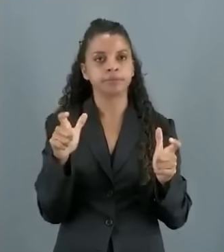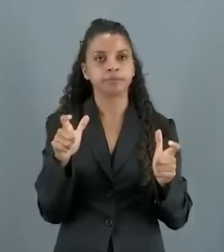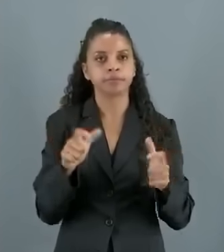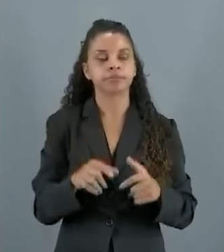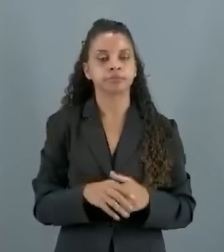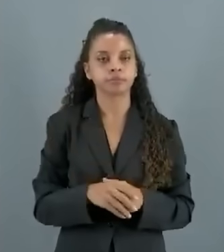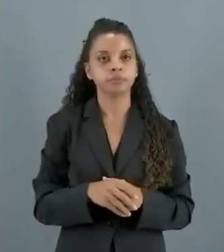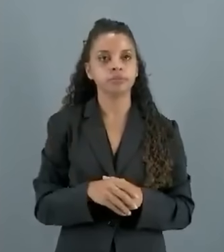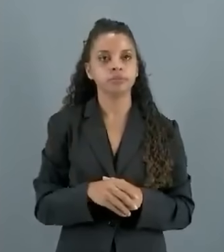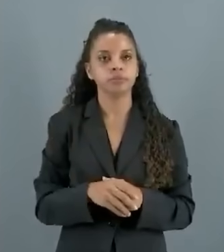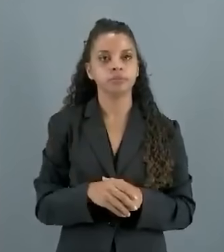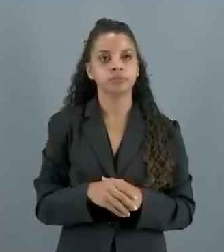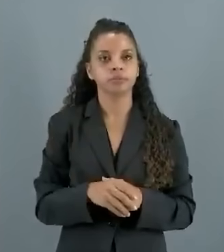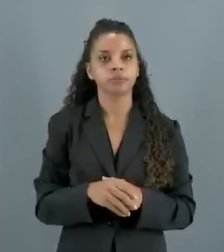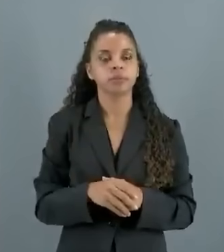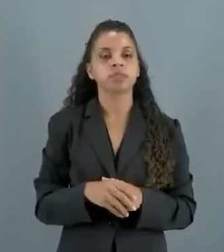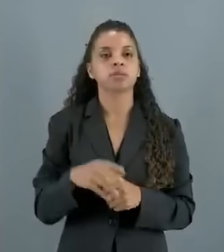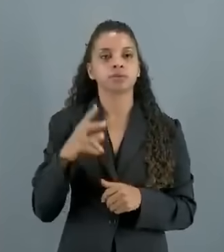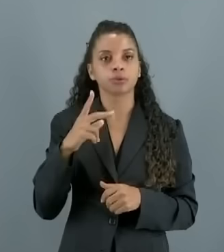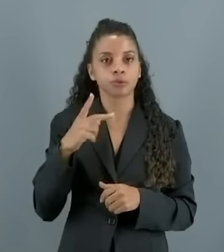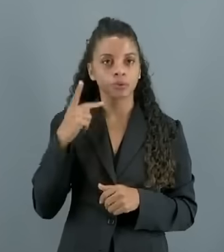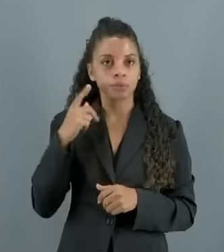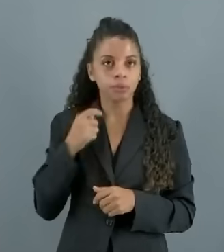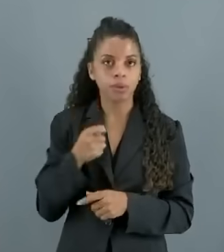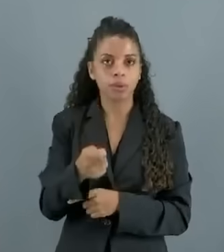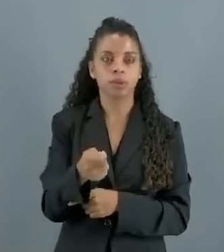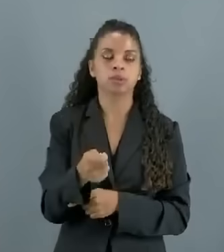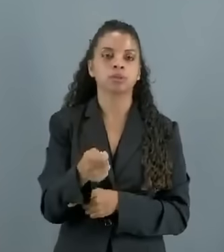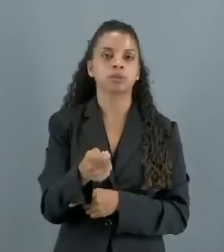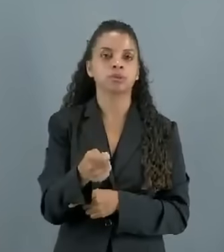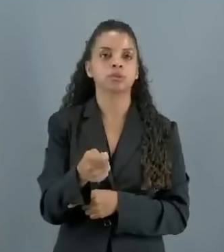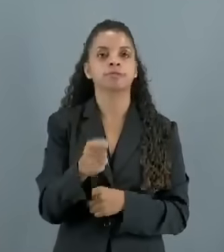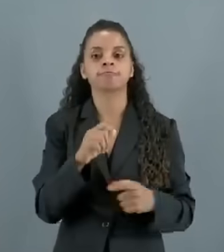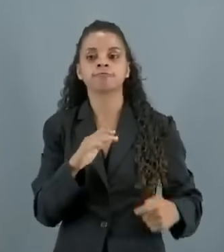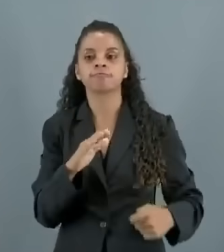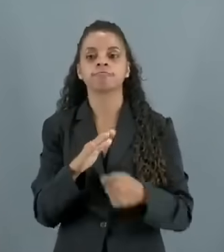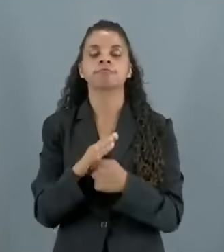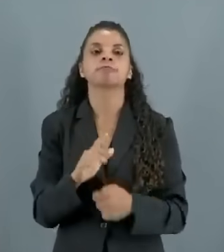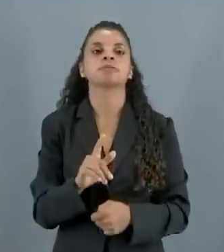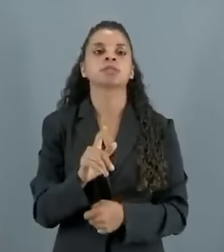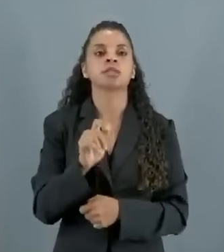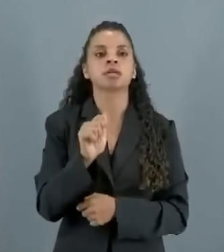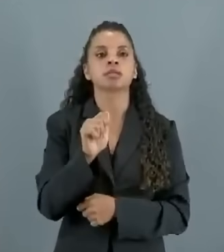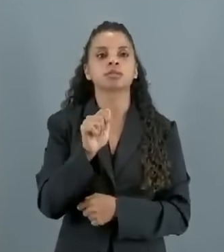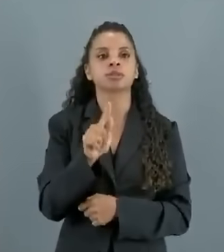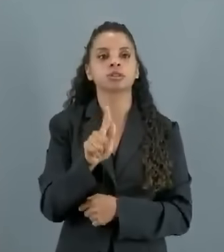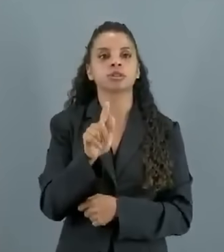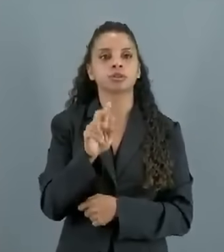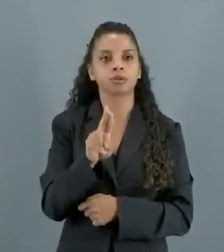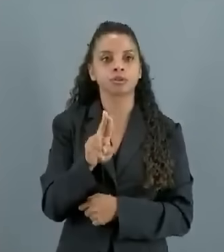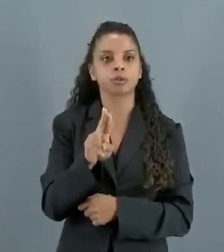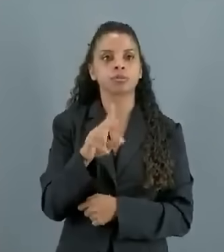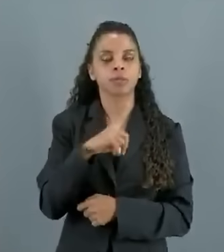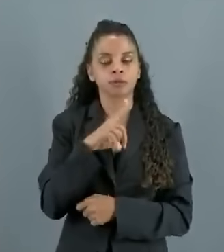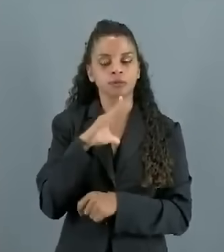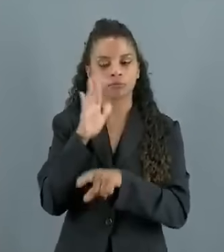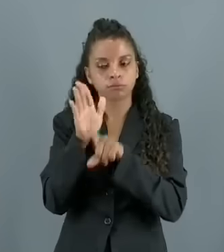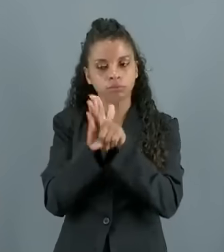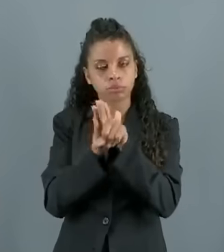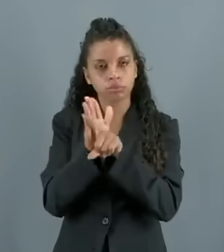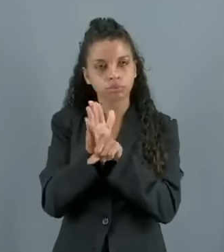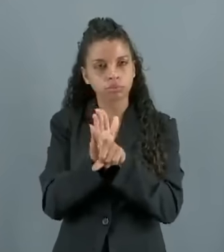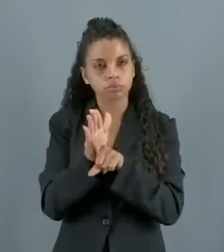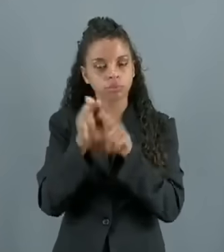Os procuradores oficiaram a AGU para que a AGU abrisse um procedimento e avaliasse o que de fato